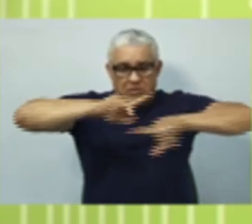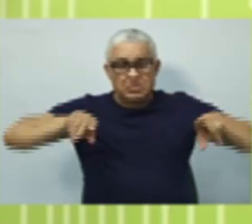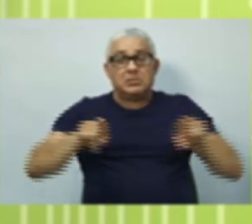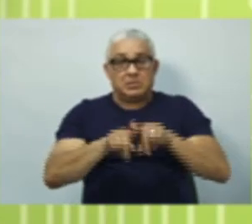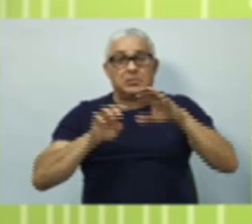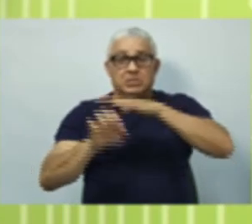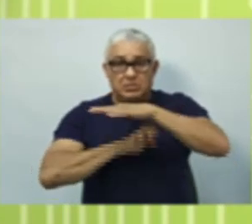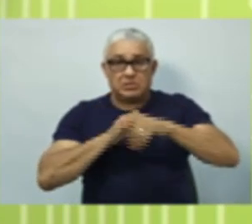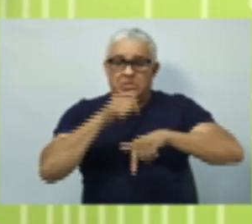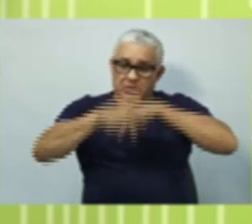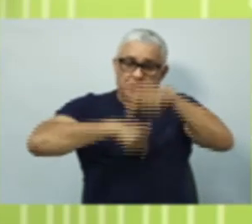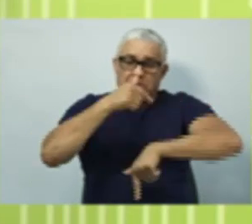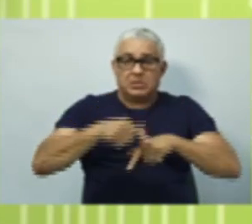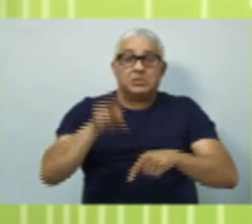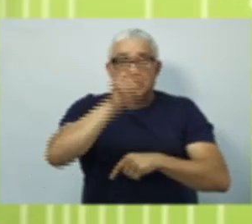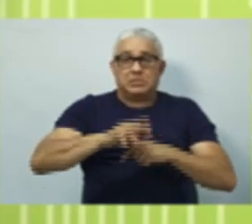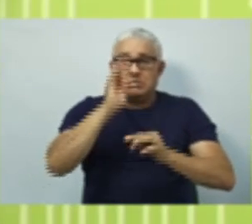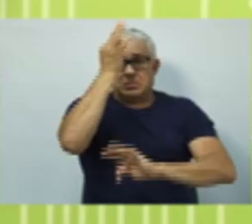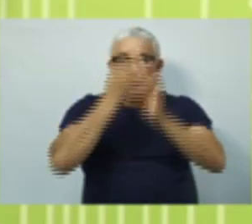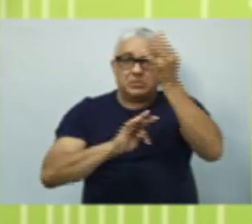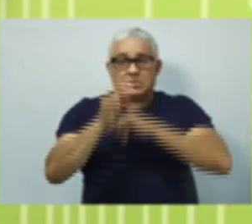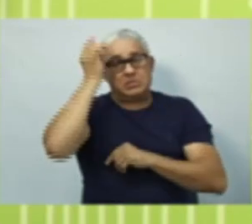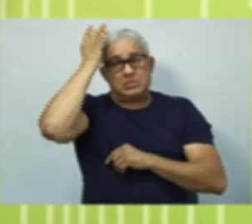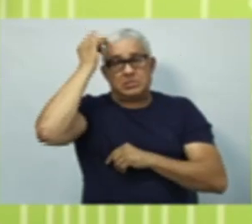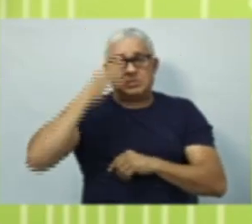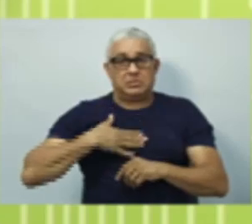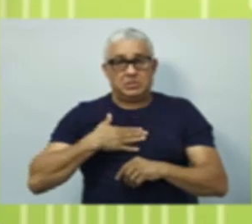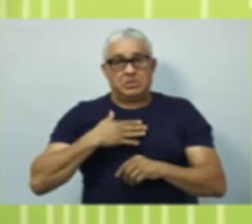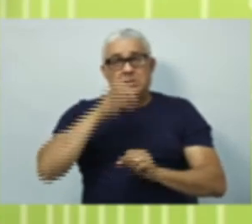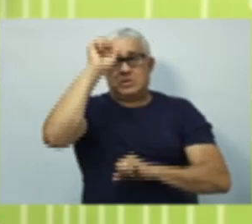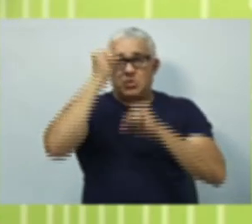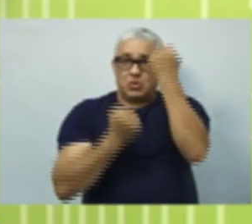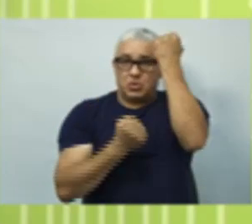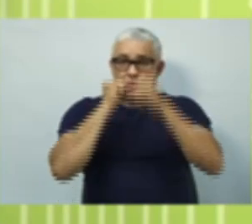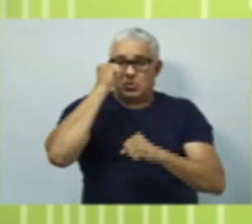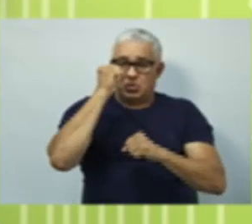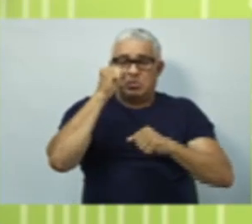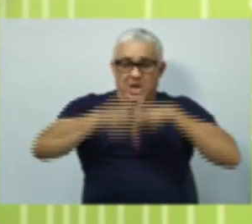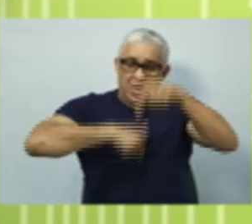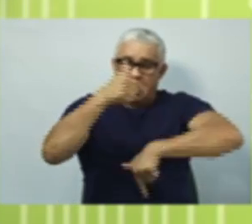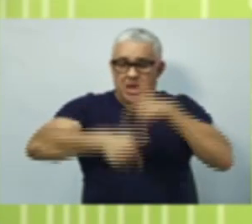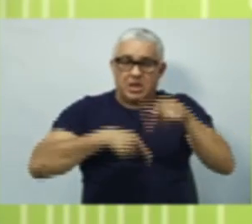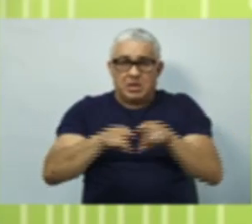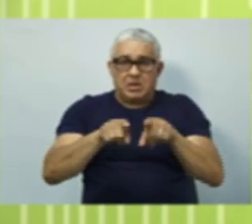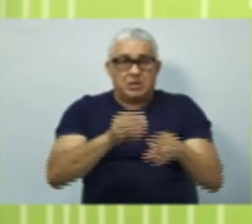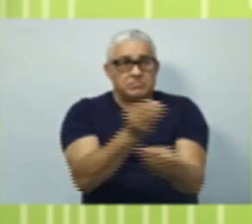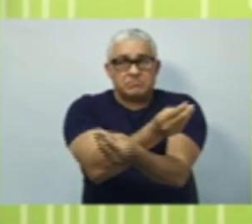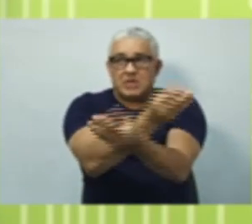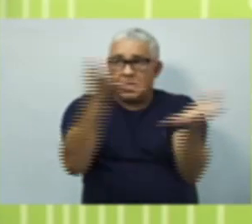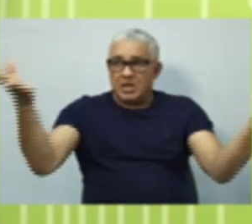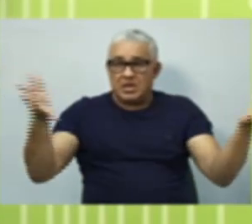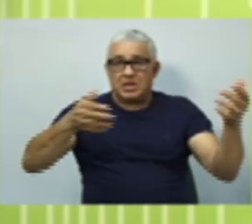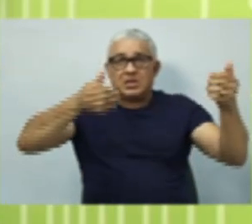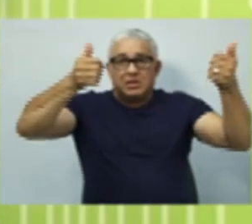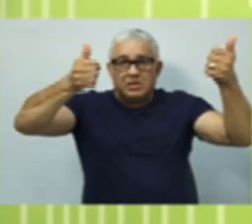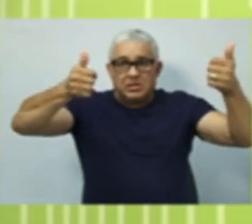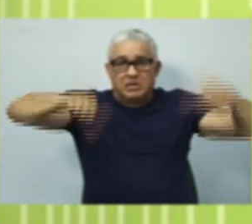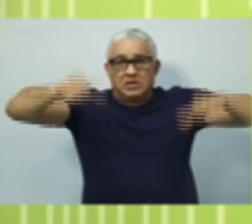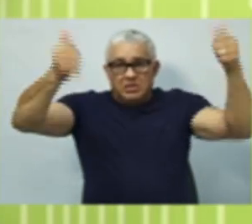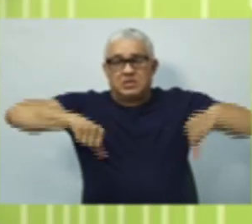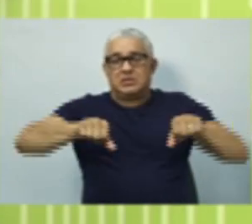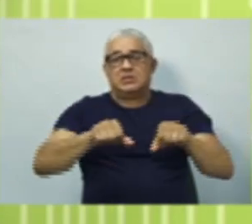utilizo a tecnologia para estar facilitando a minha produção do meu serviço e entregando um serviço de qualidade para